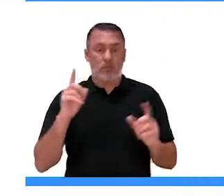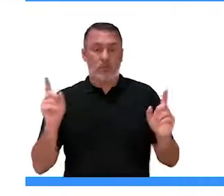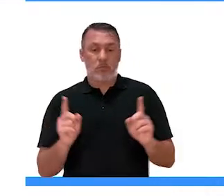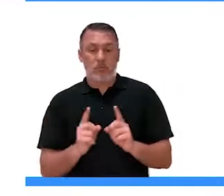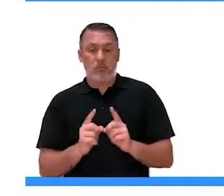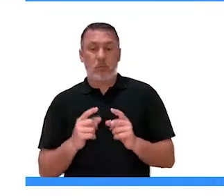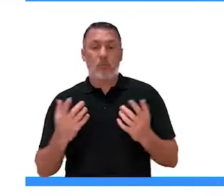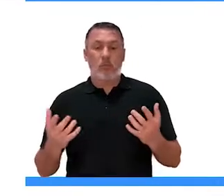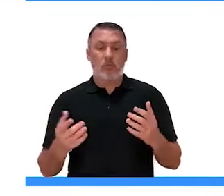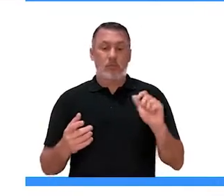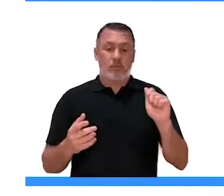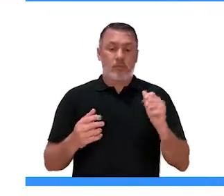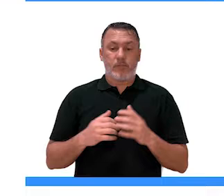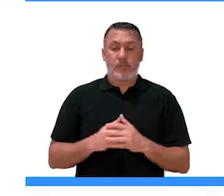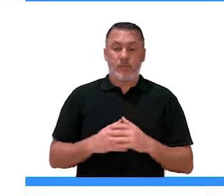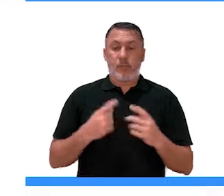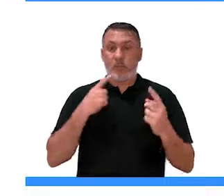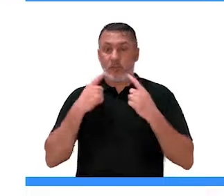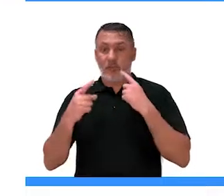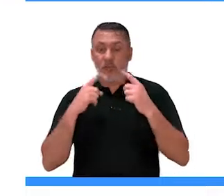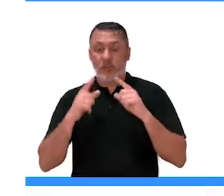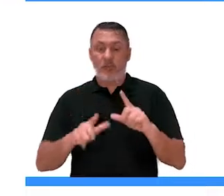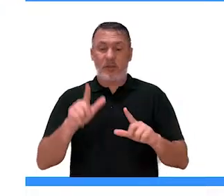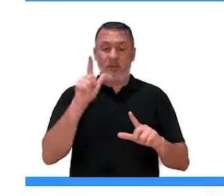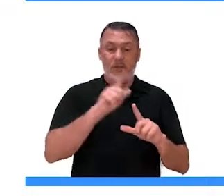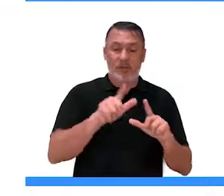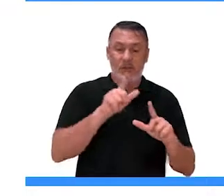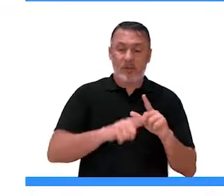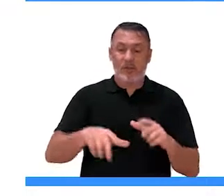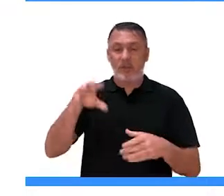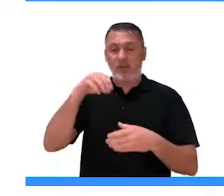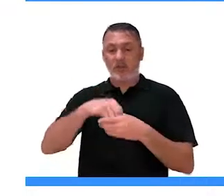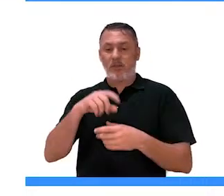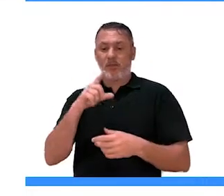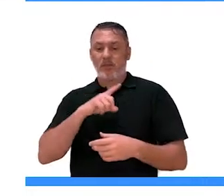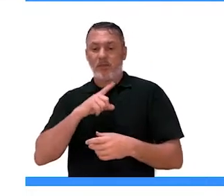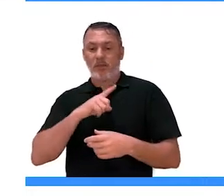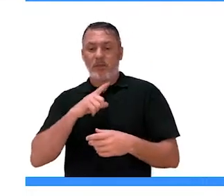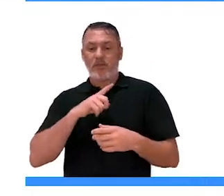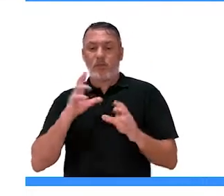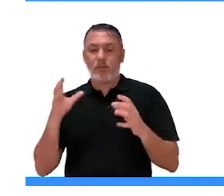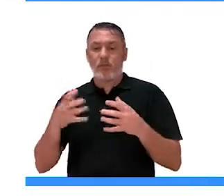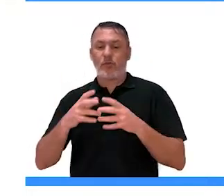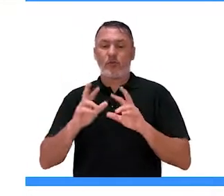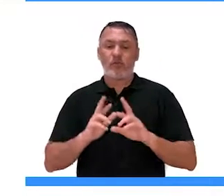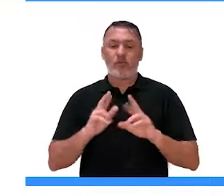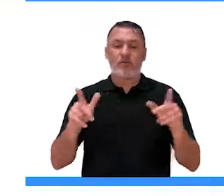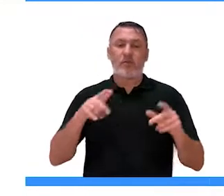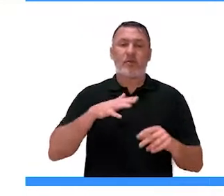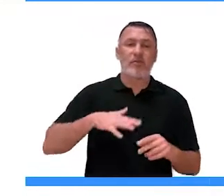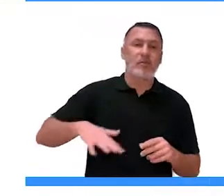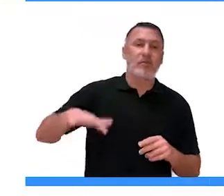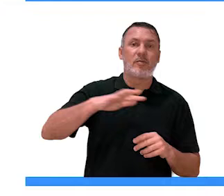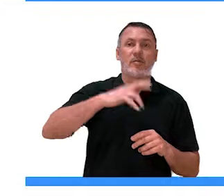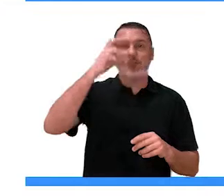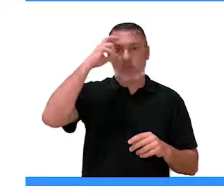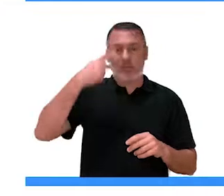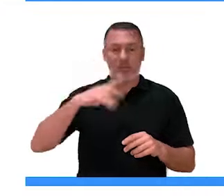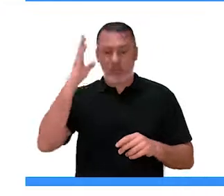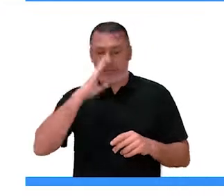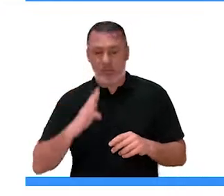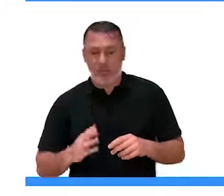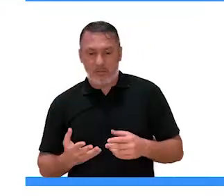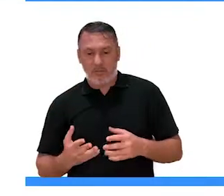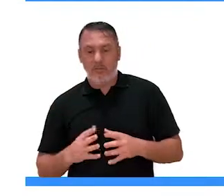letra da canção estabelece com diferentes tradições da cultura nacional. B. Singularidade com que o compositor